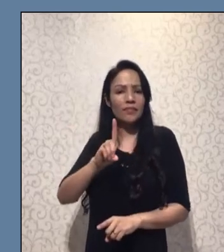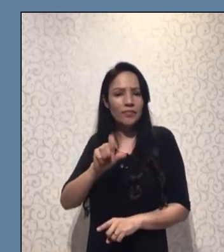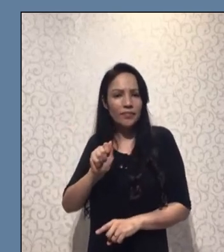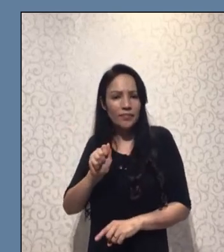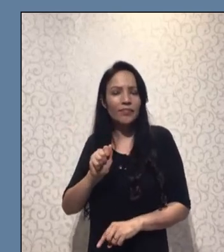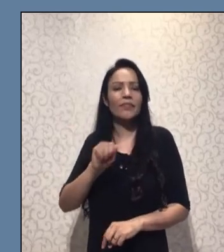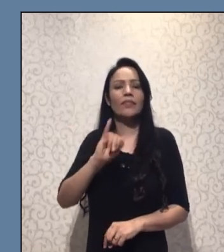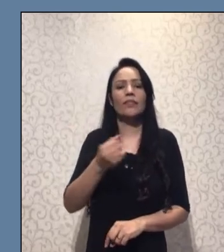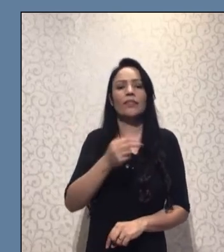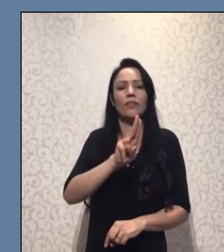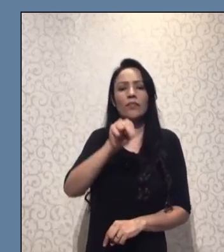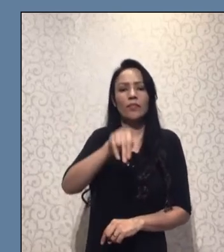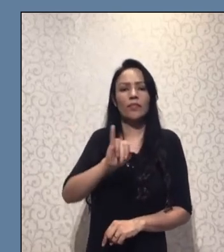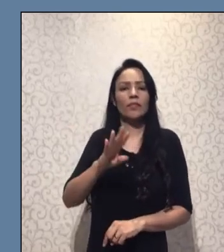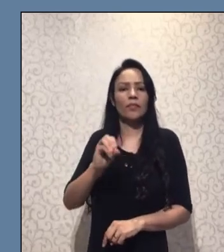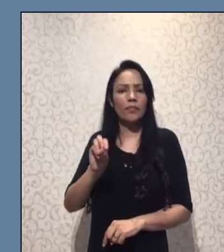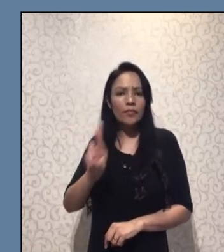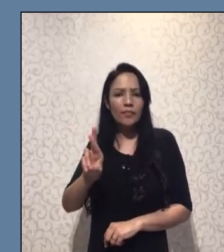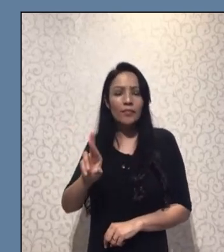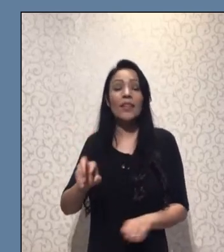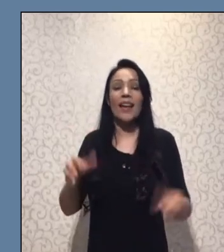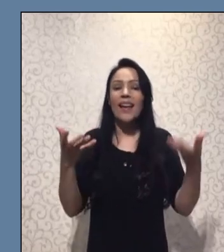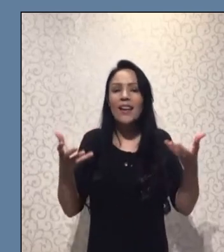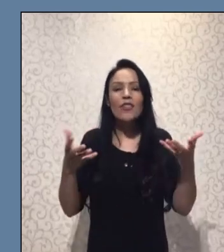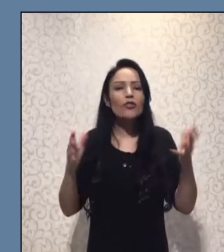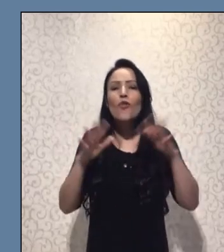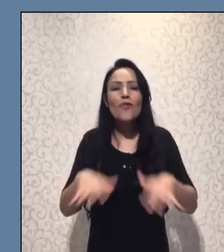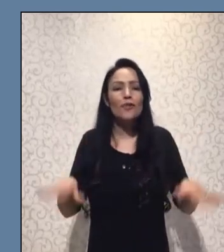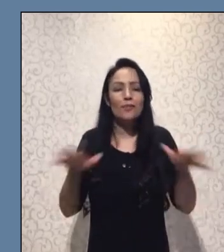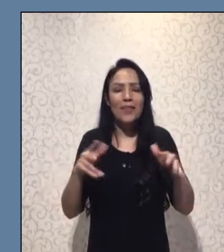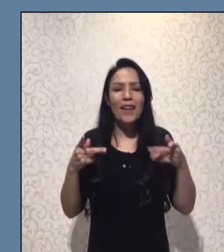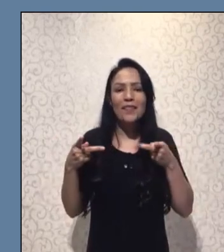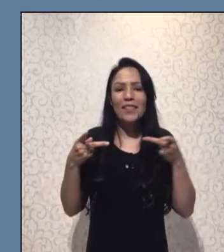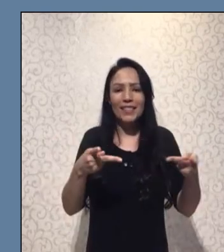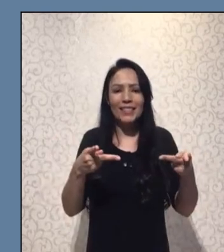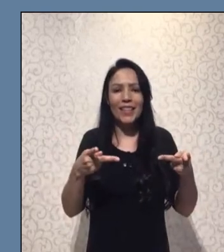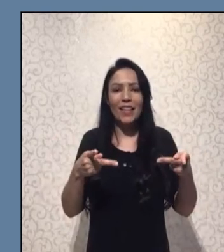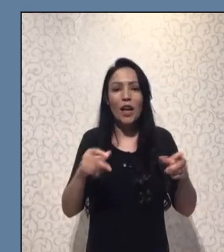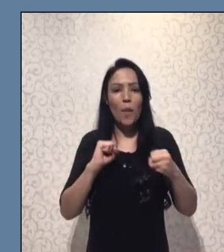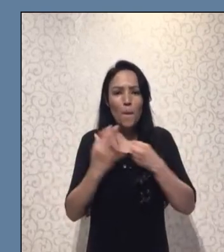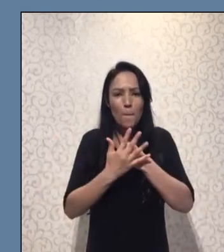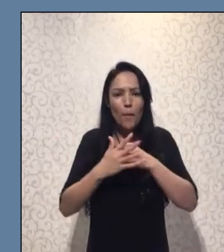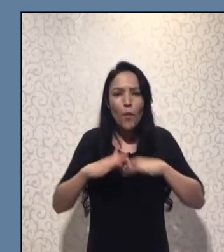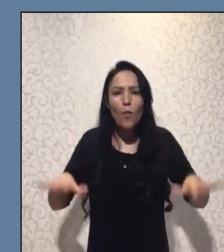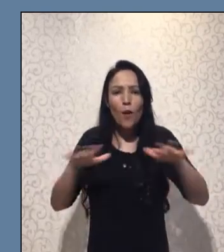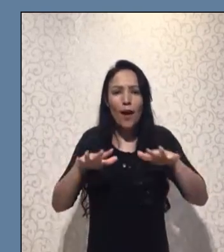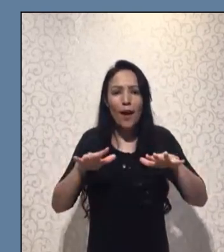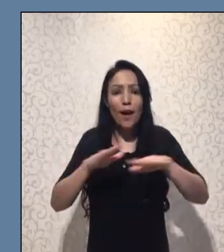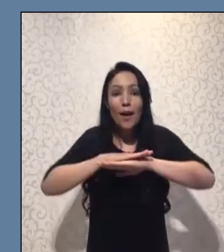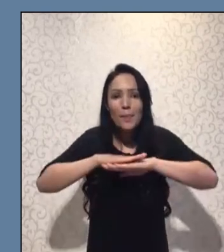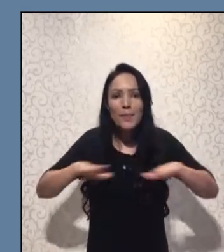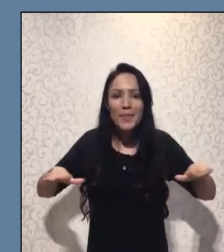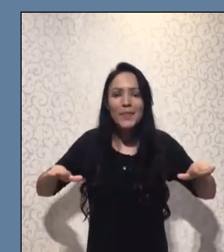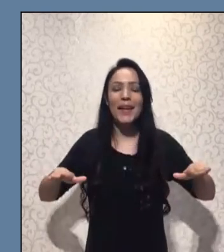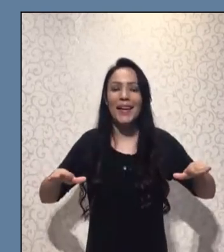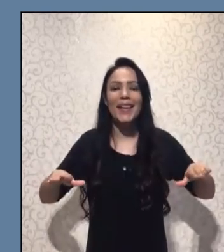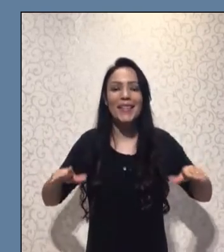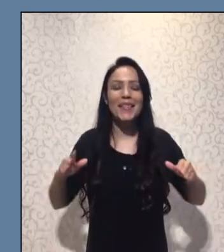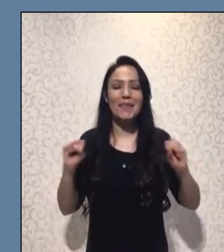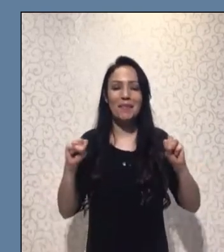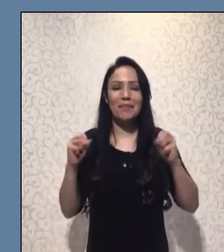espera-se que todos poderão visitar quando a pandemia acabar. Entendeu? Quer dizer, eu acho que essas são estratégias